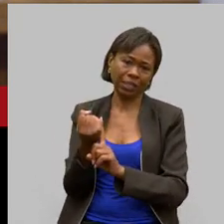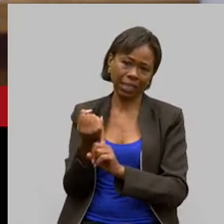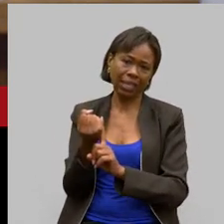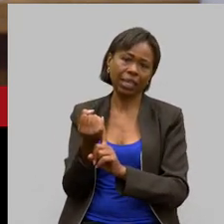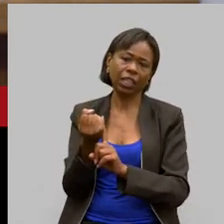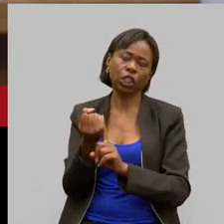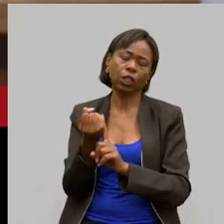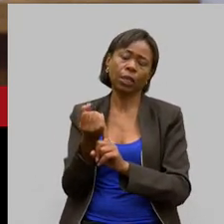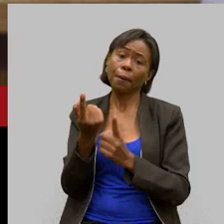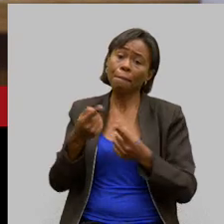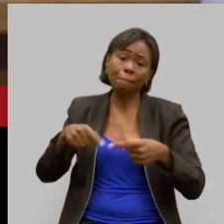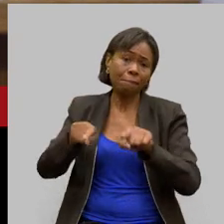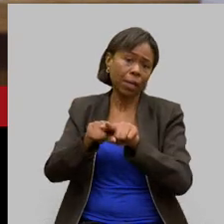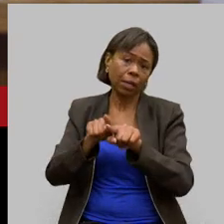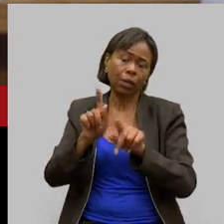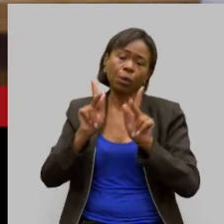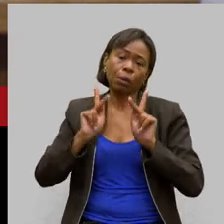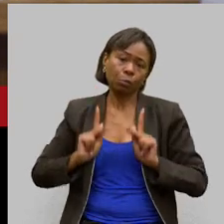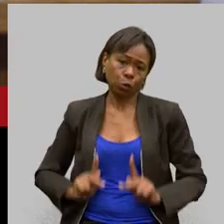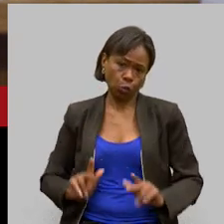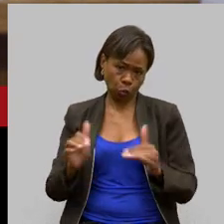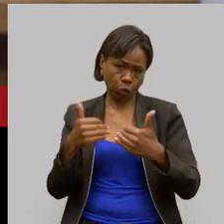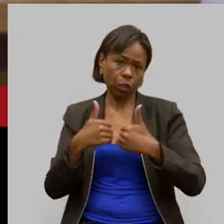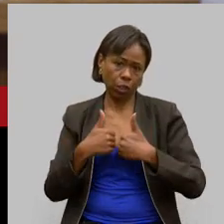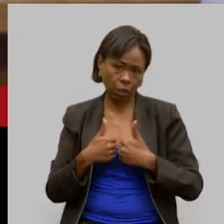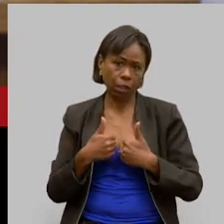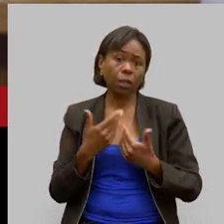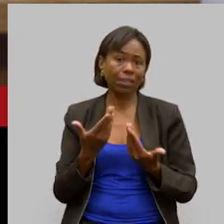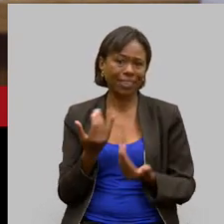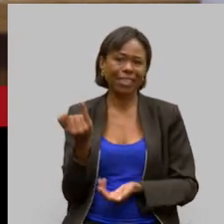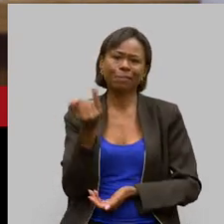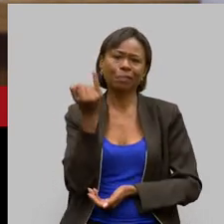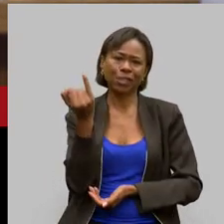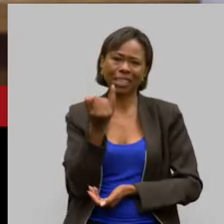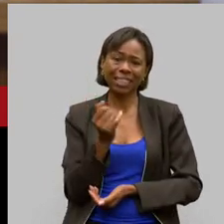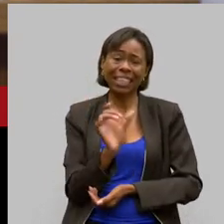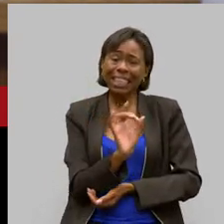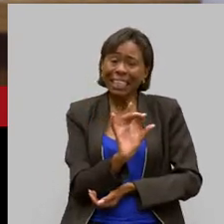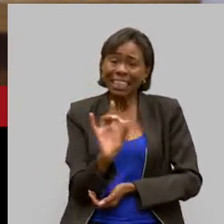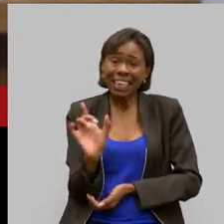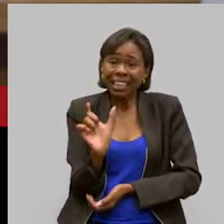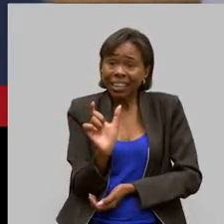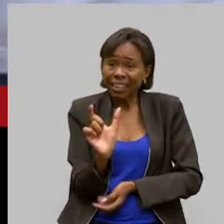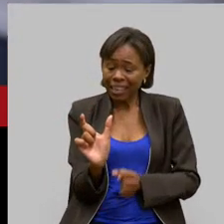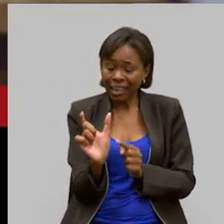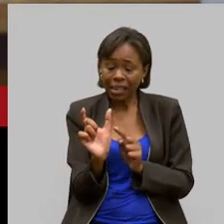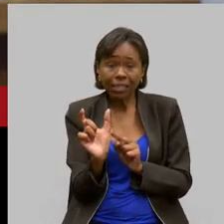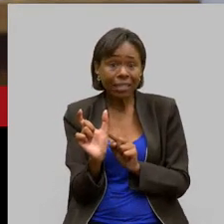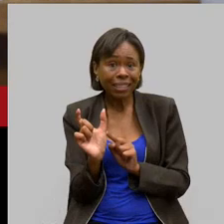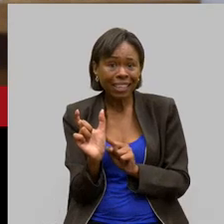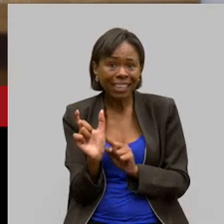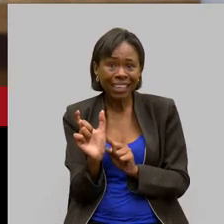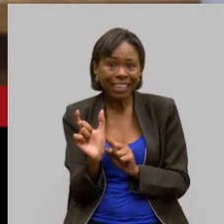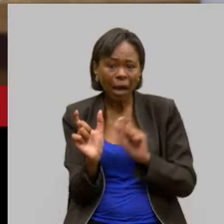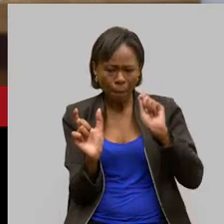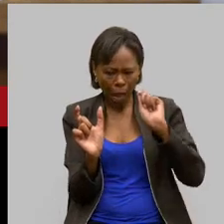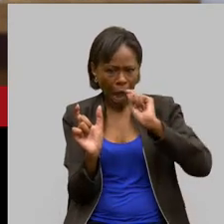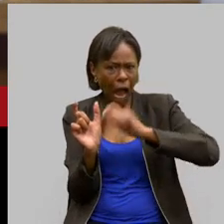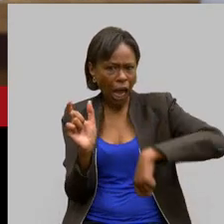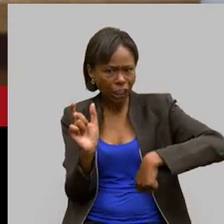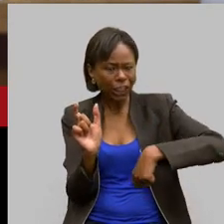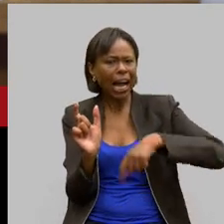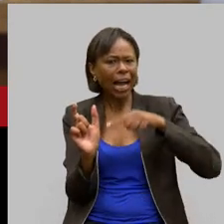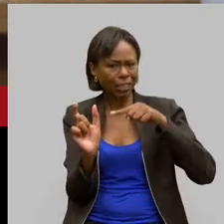grande pra gente eh cada carteira assinada a gente vibra com com isso sabendo que vai